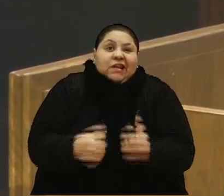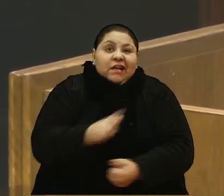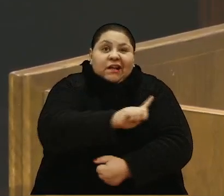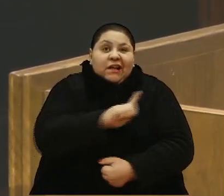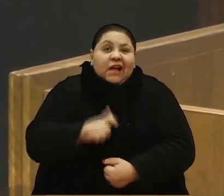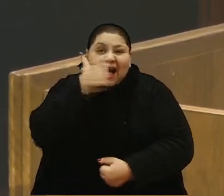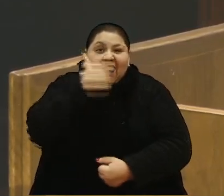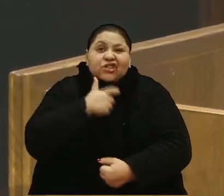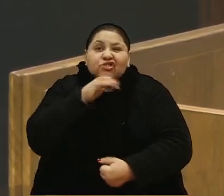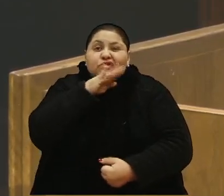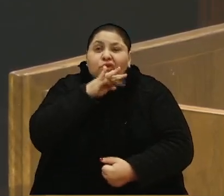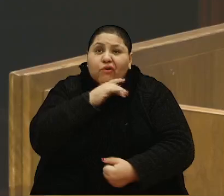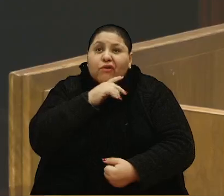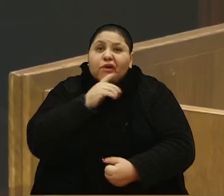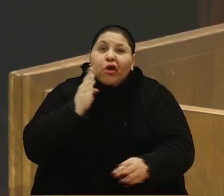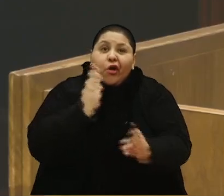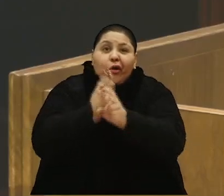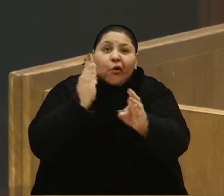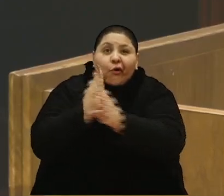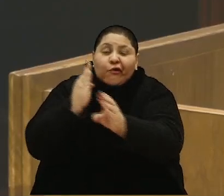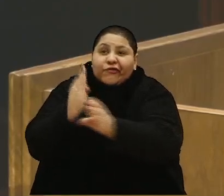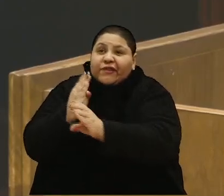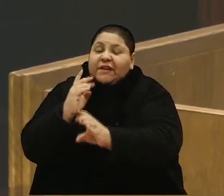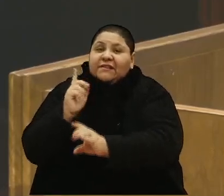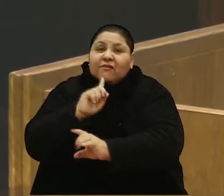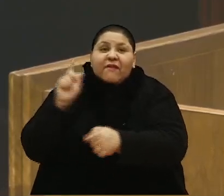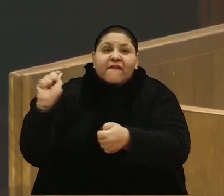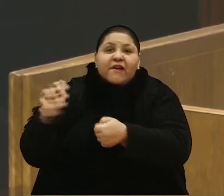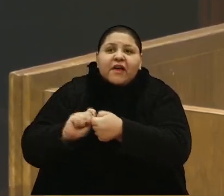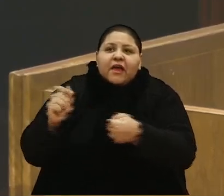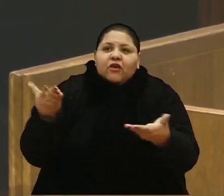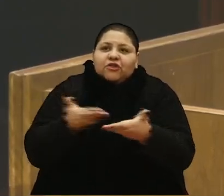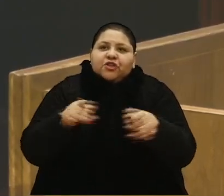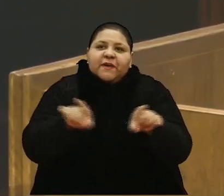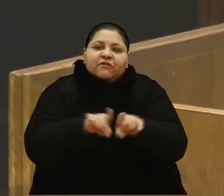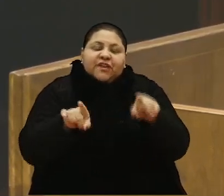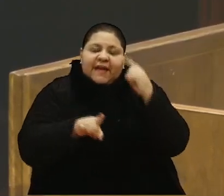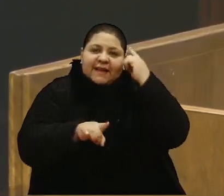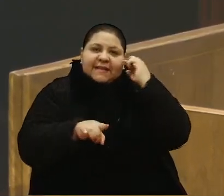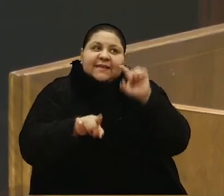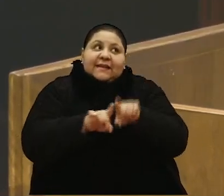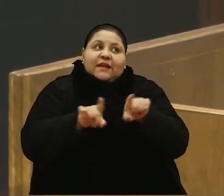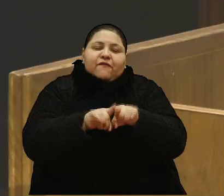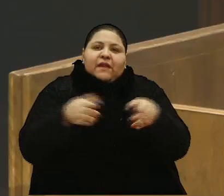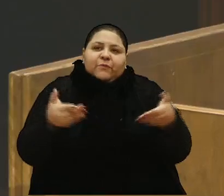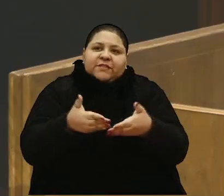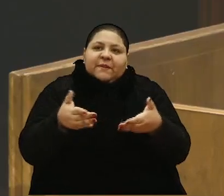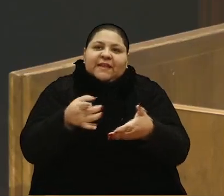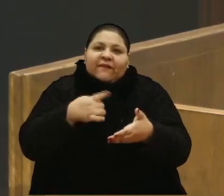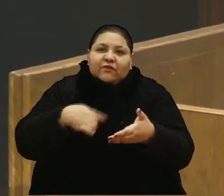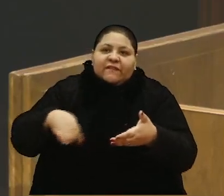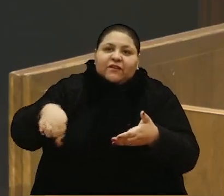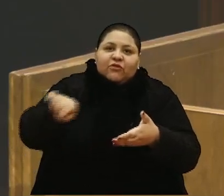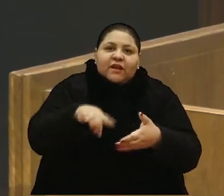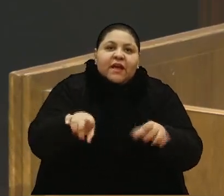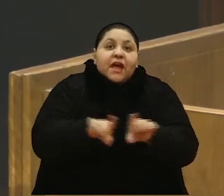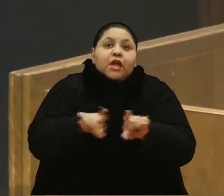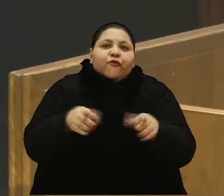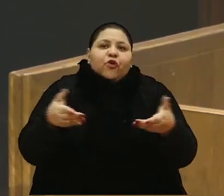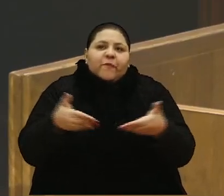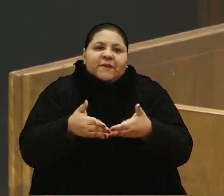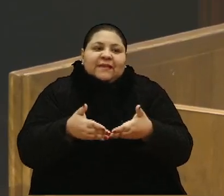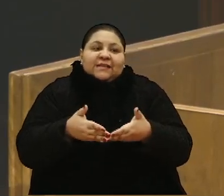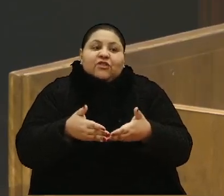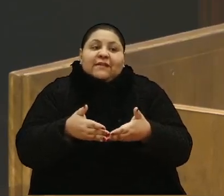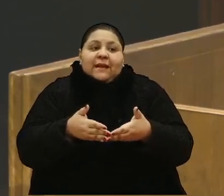acham que está tão ruim assim, busquem as coisas que estão deixando de ser feitas. Problema nenhum. Agora, quando as coisas estão sendo feitas, vai lá visitar e me diga se os